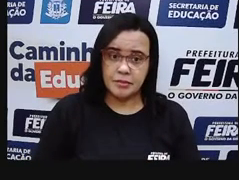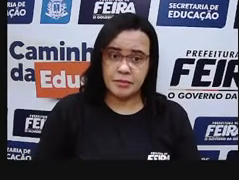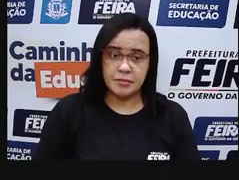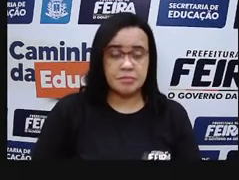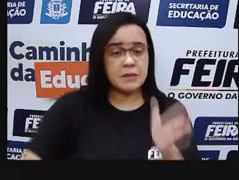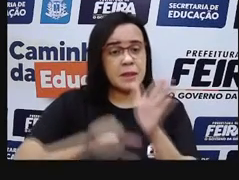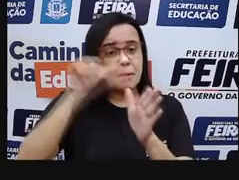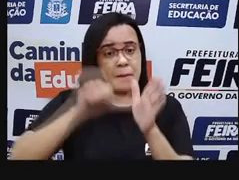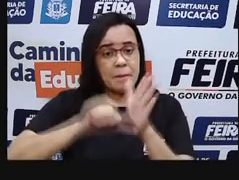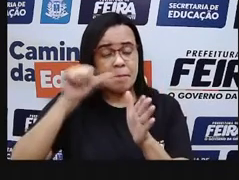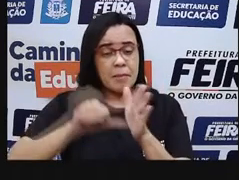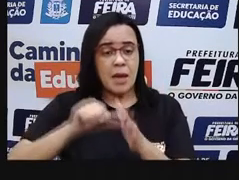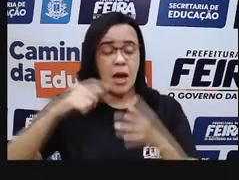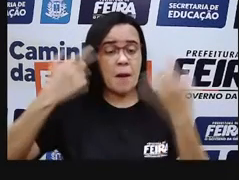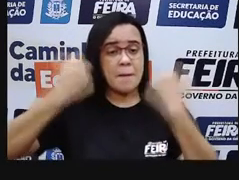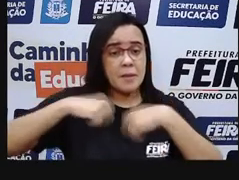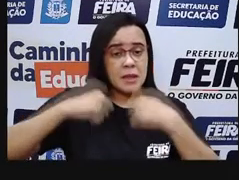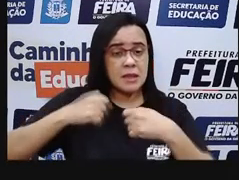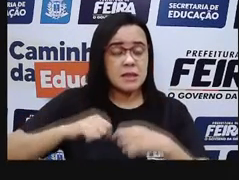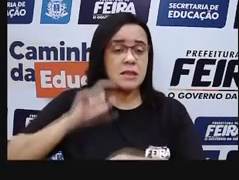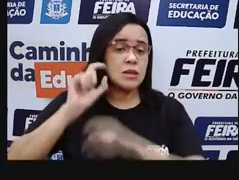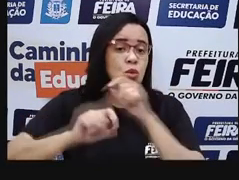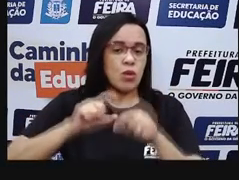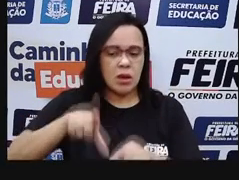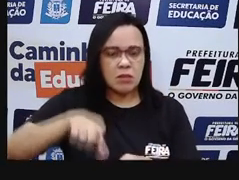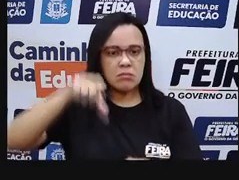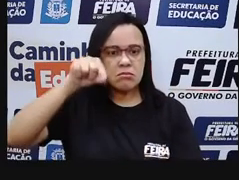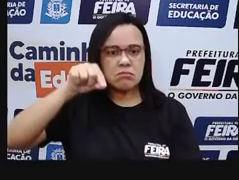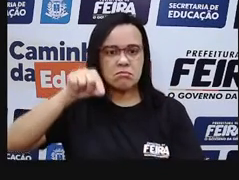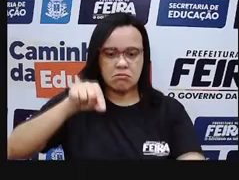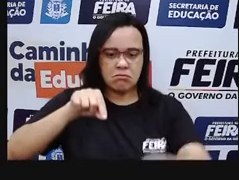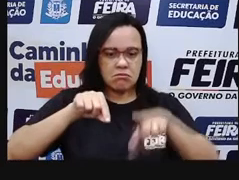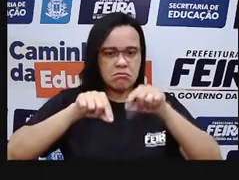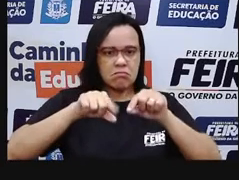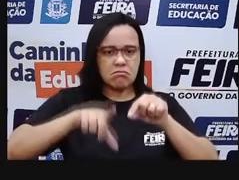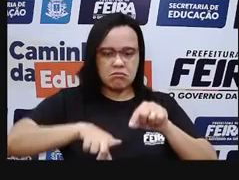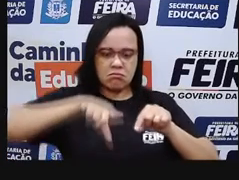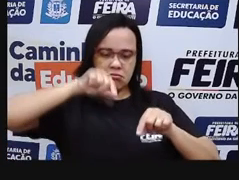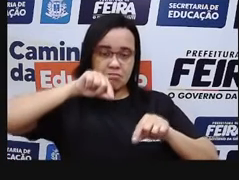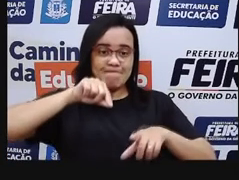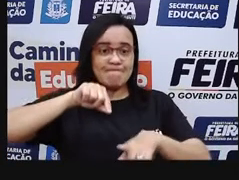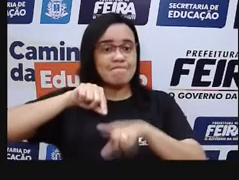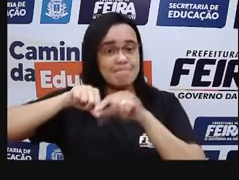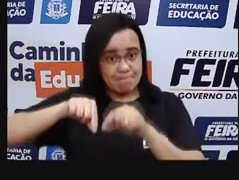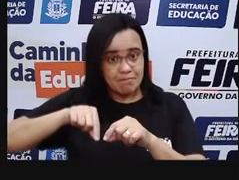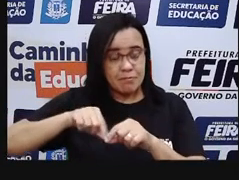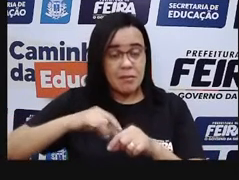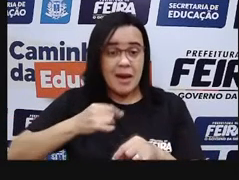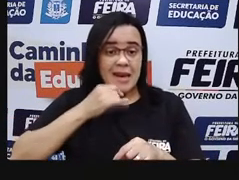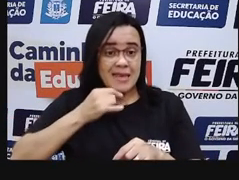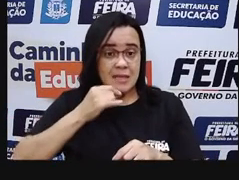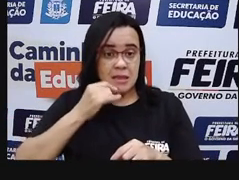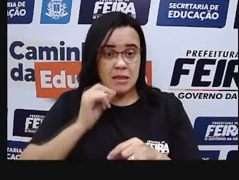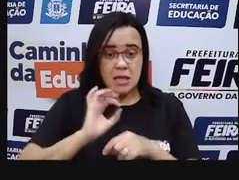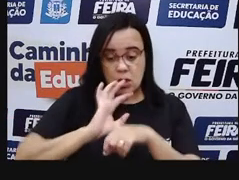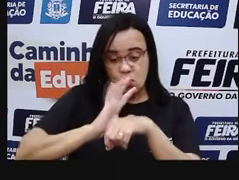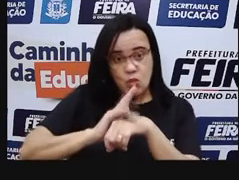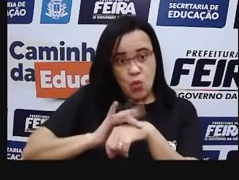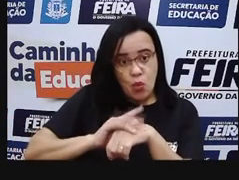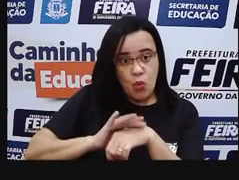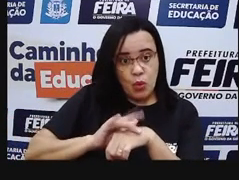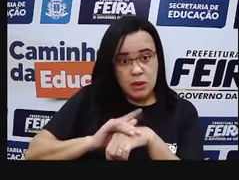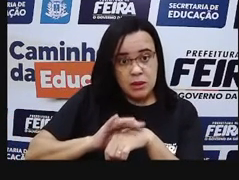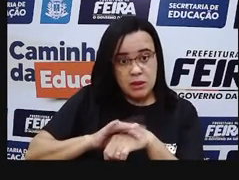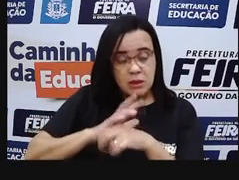primeiro seleção rumal apropriado Ou seja a gente vai identificar uma doença um estrutura